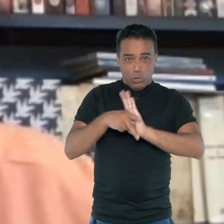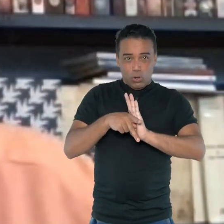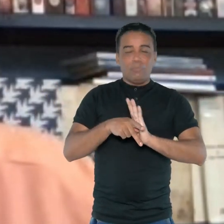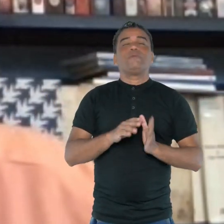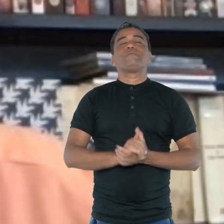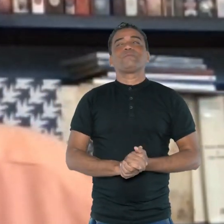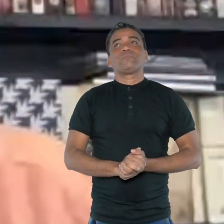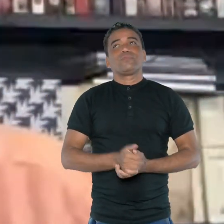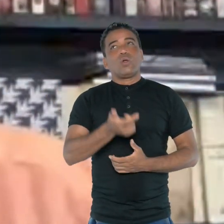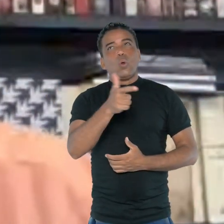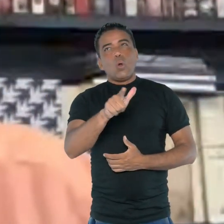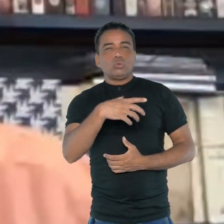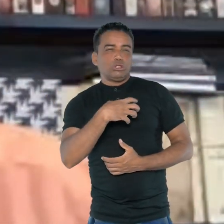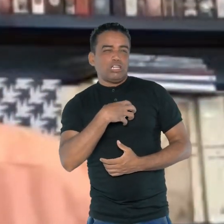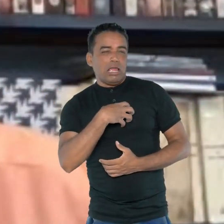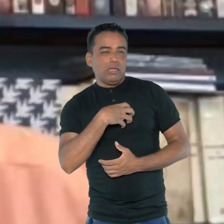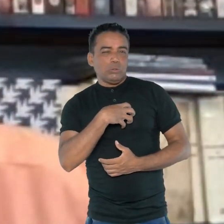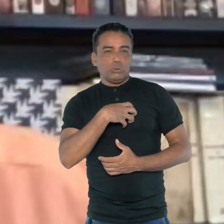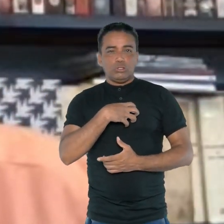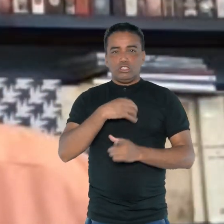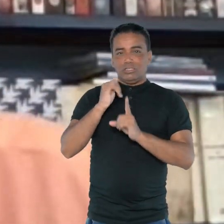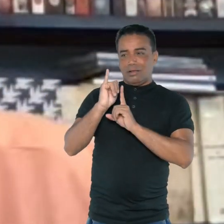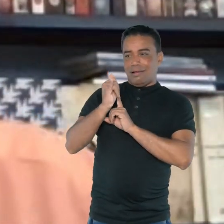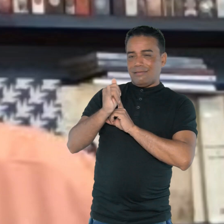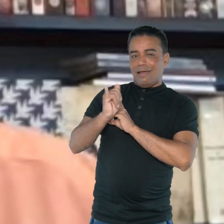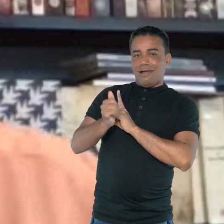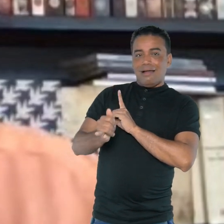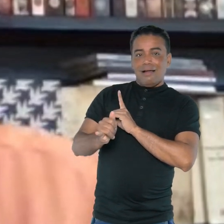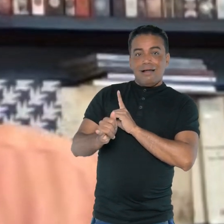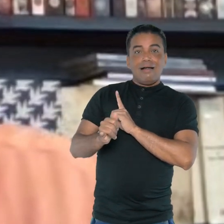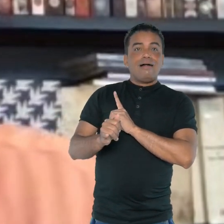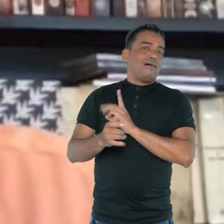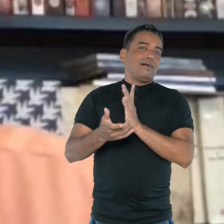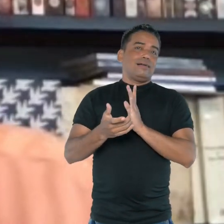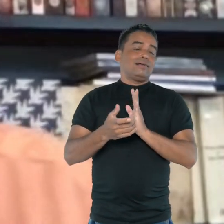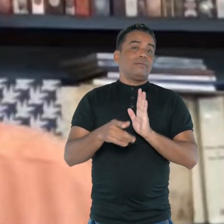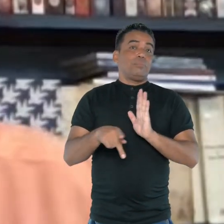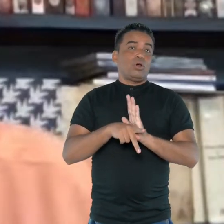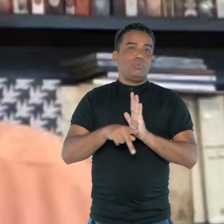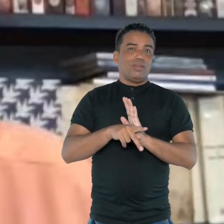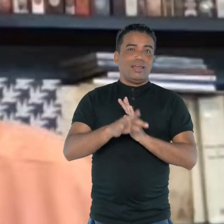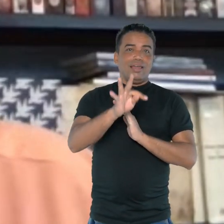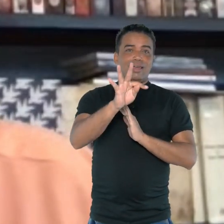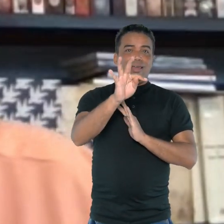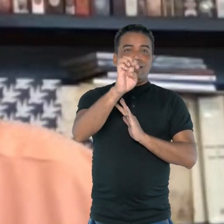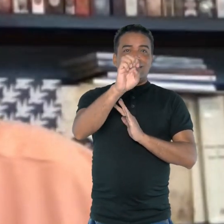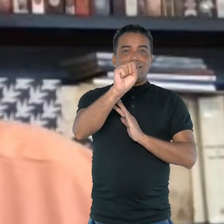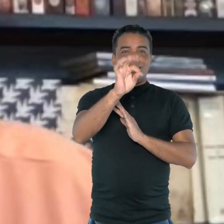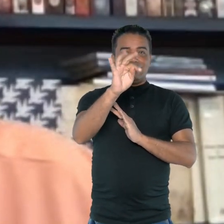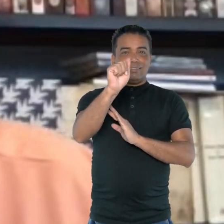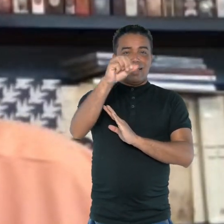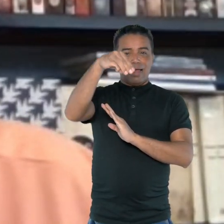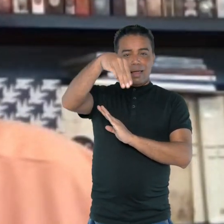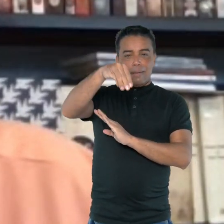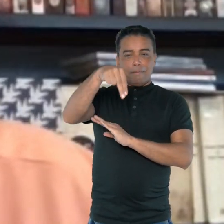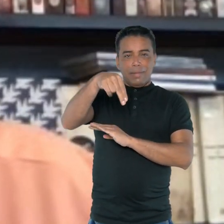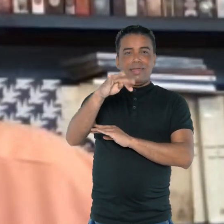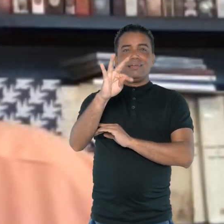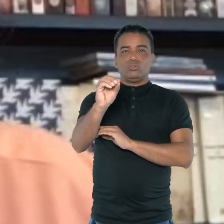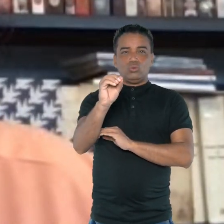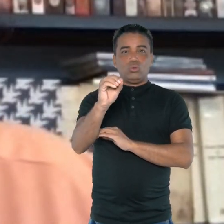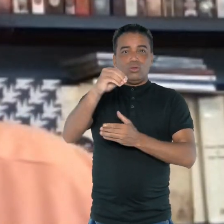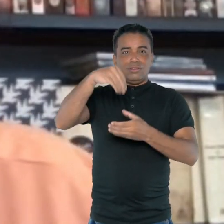outro modo de narrar, tem testamento, por exemplo, no livro. Então, assim, é sempre